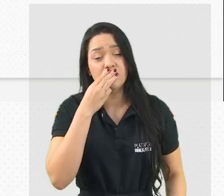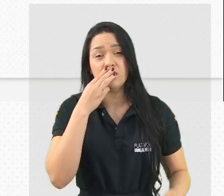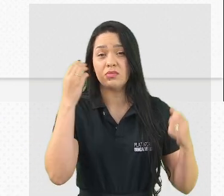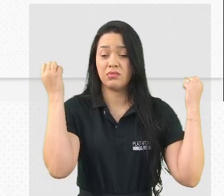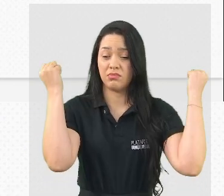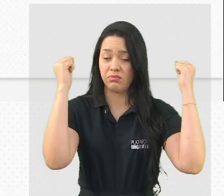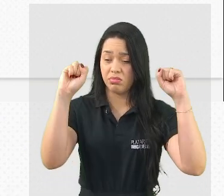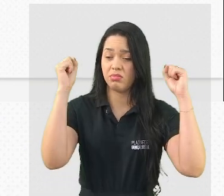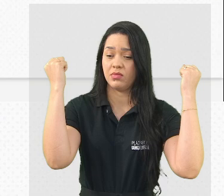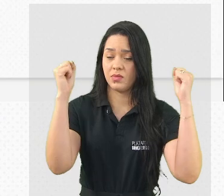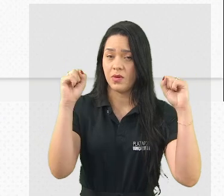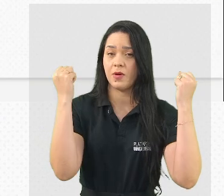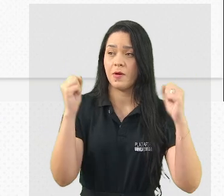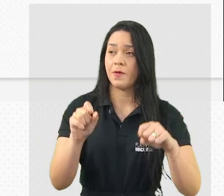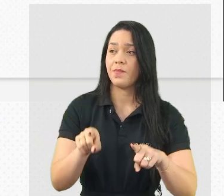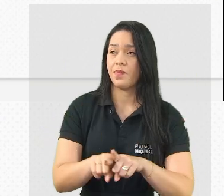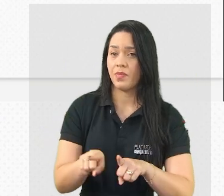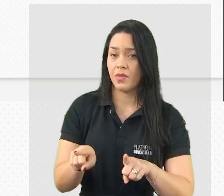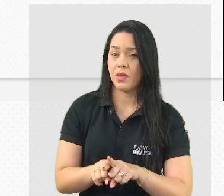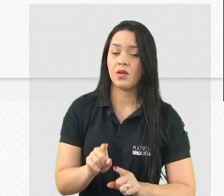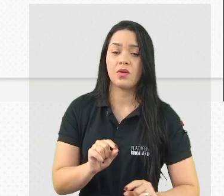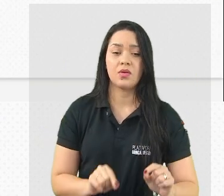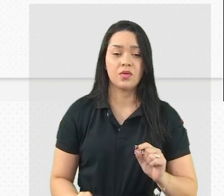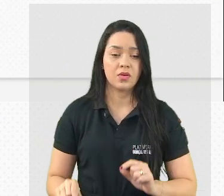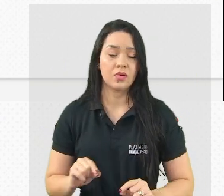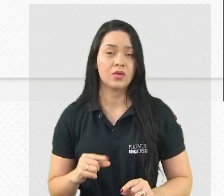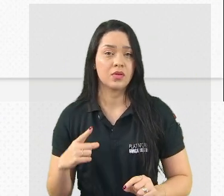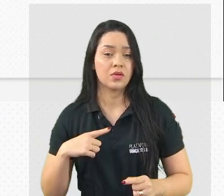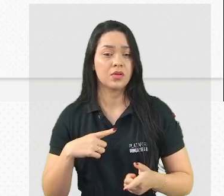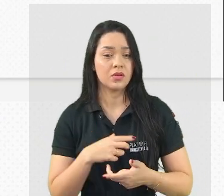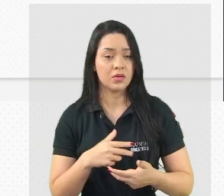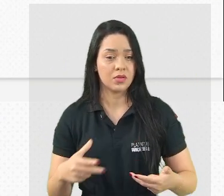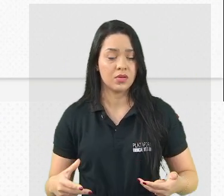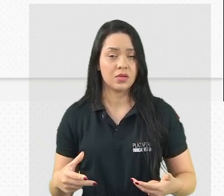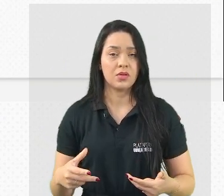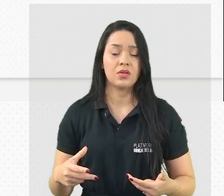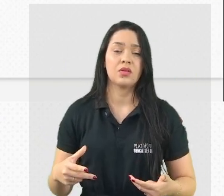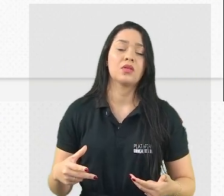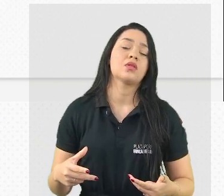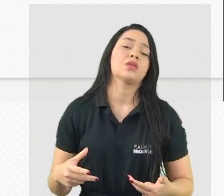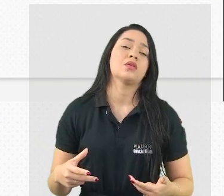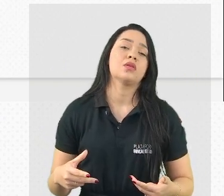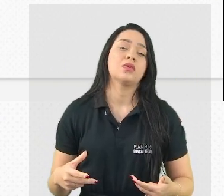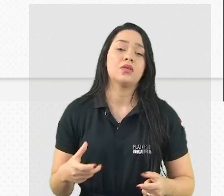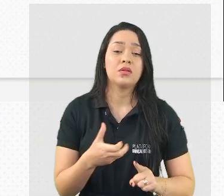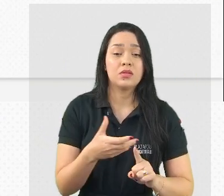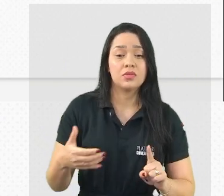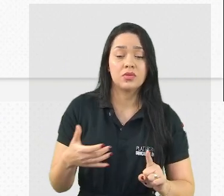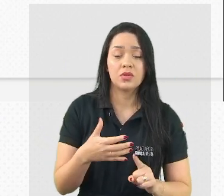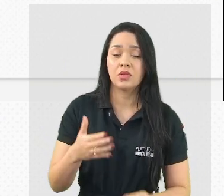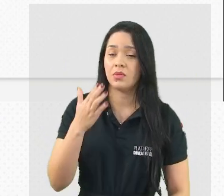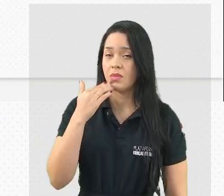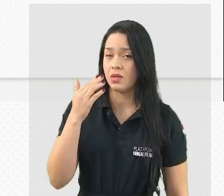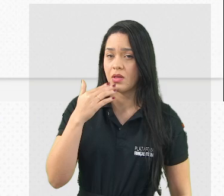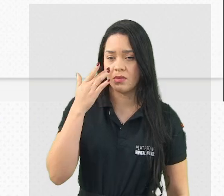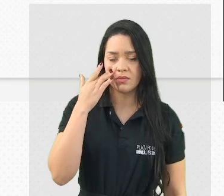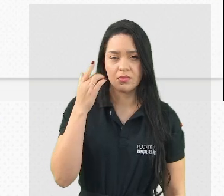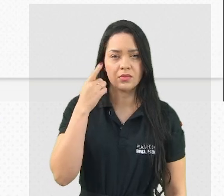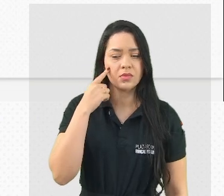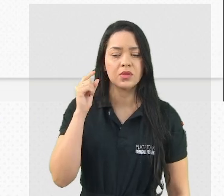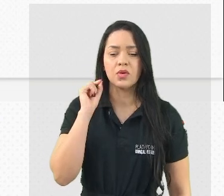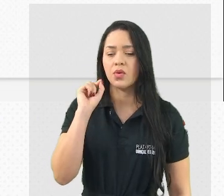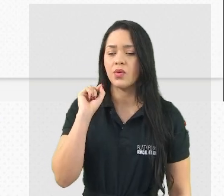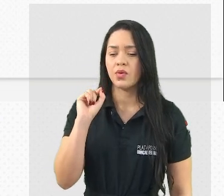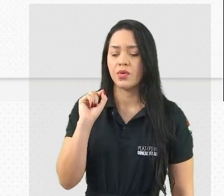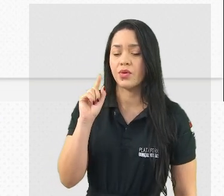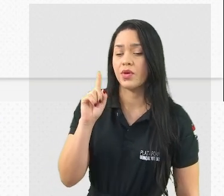forma excessiva, está na rotina de quem é portador desse transtorno alimentar. Então vamos lá, a pessoa bulímica. O que eu falo para vocês